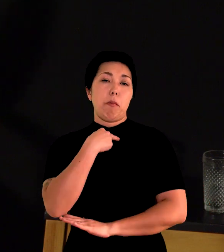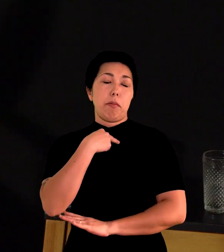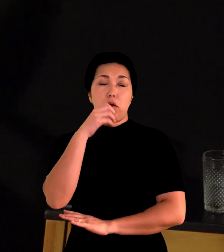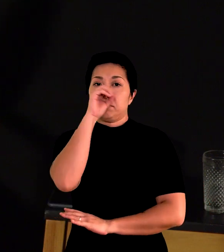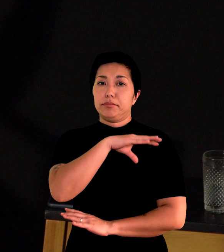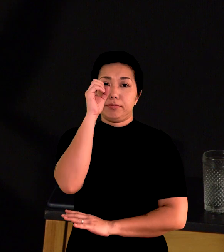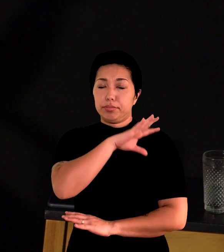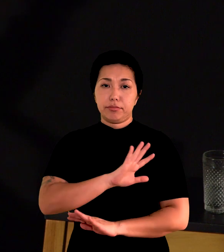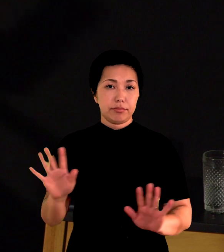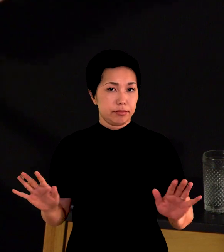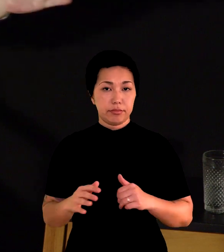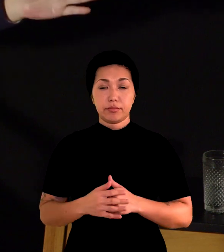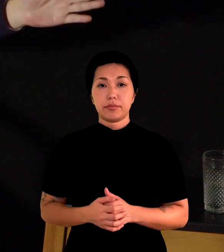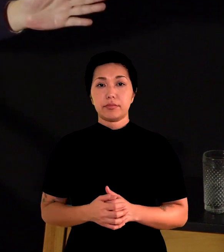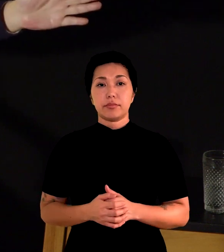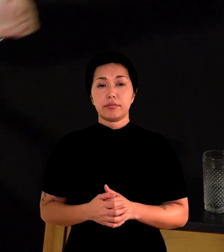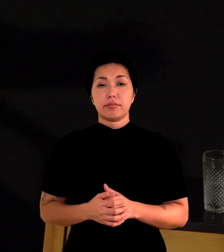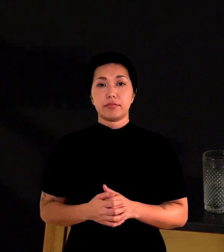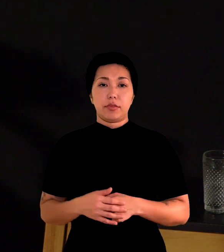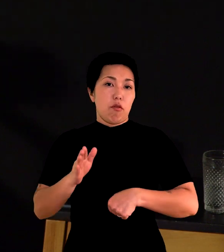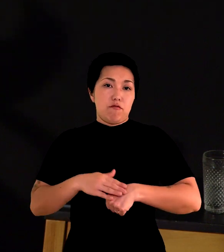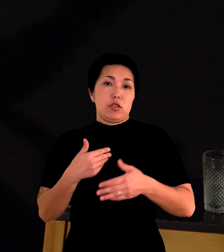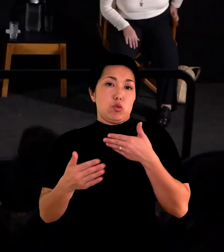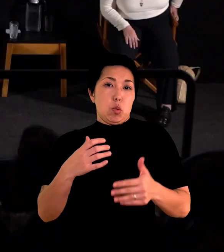cuidado, né? Não dá para ir